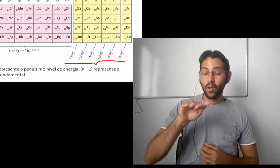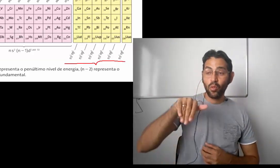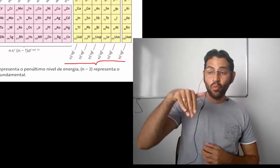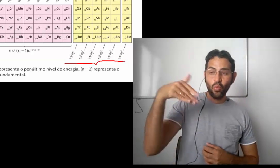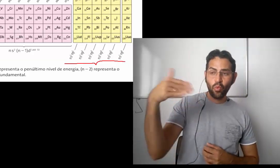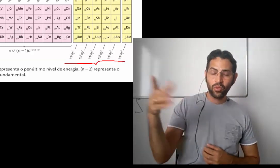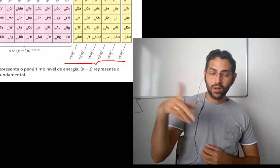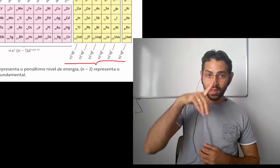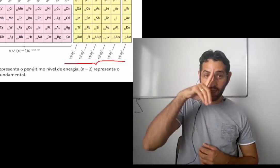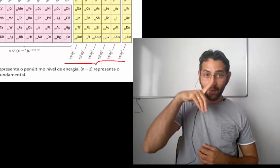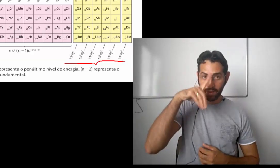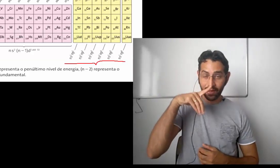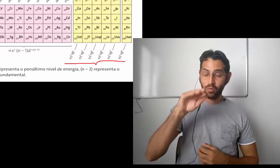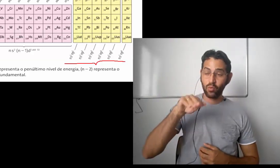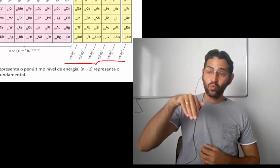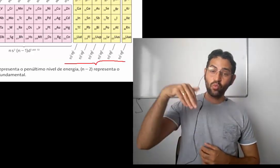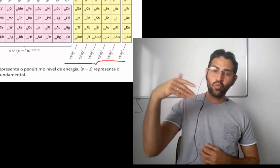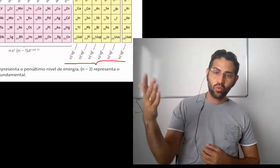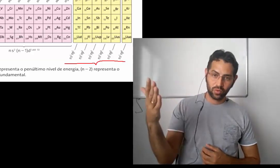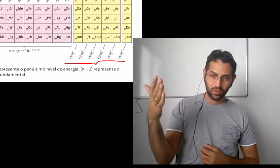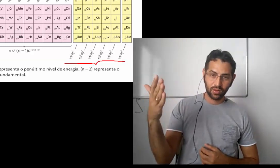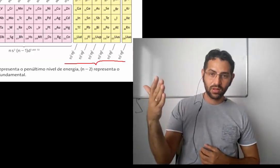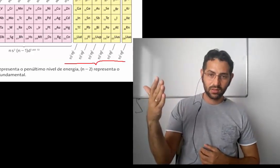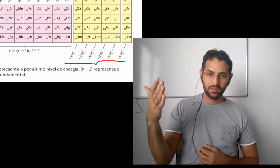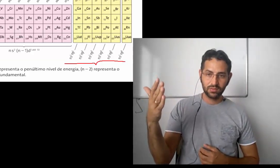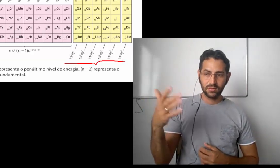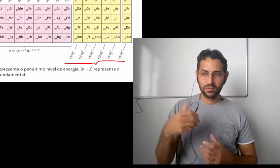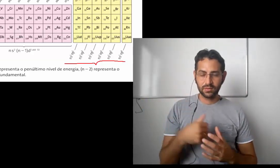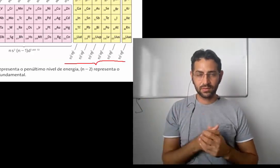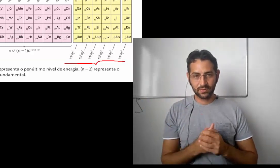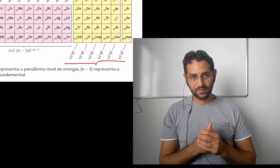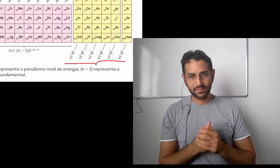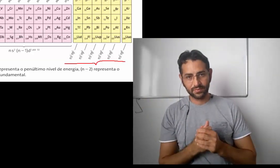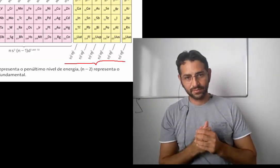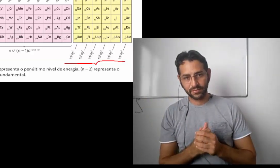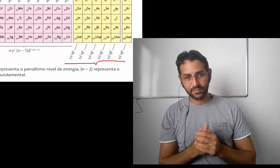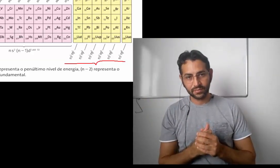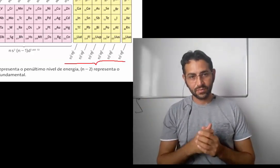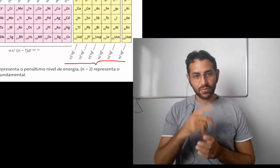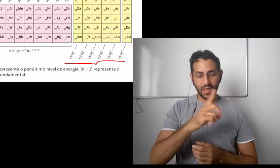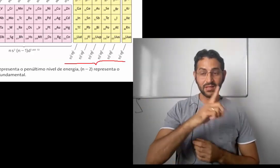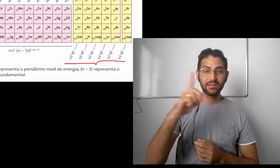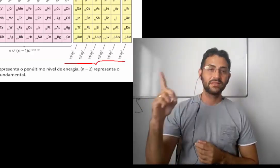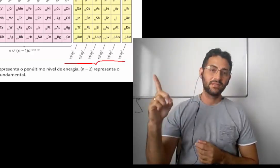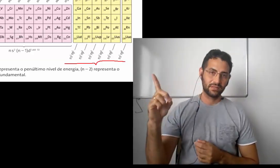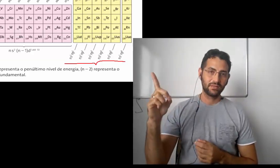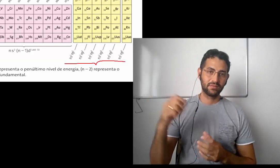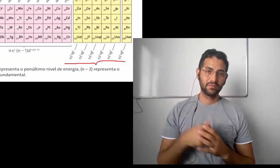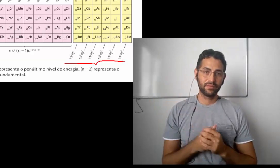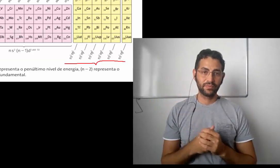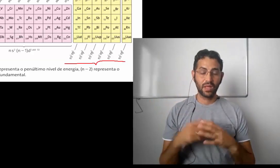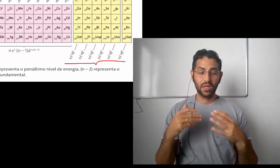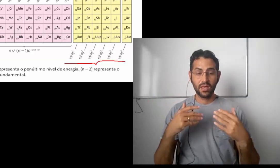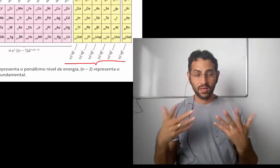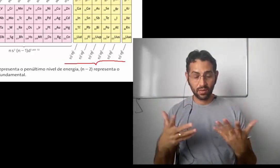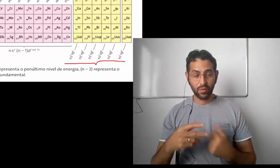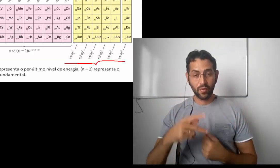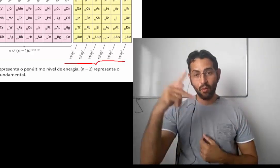S2P, né? Mas é o P, é o que representa melhor. Se ele for P, se ele for